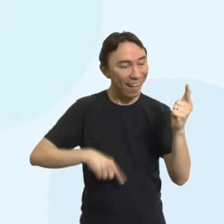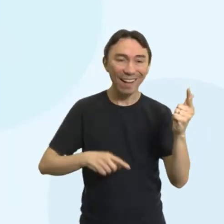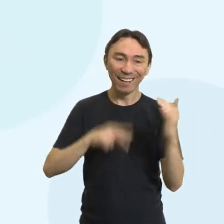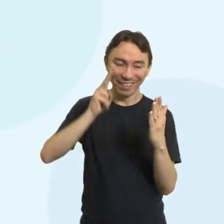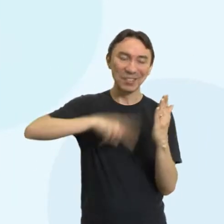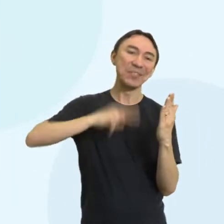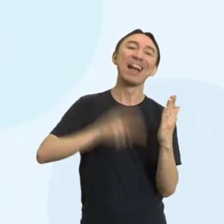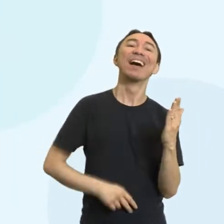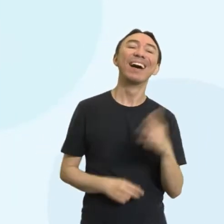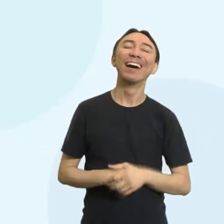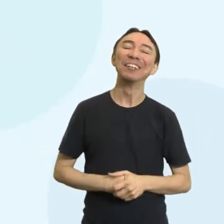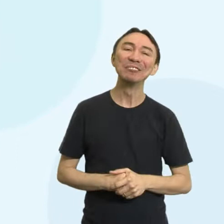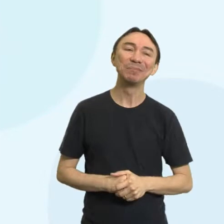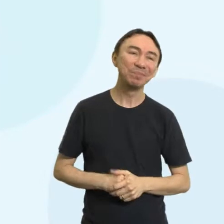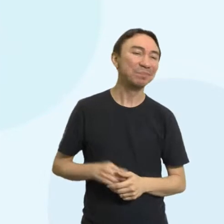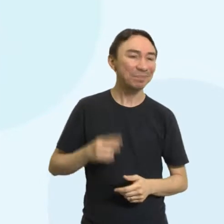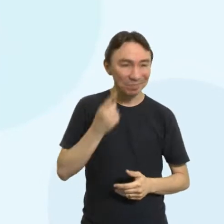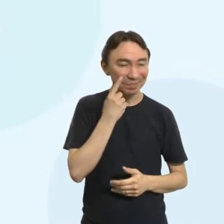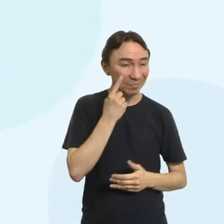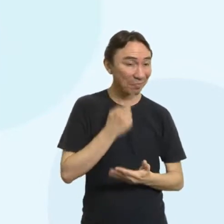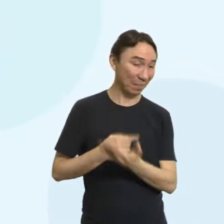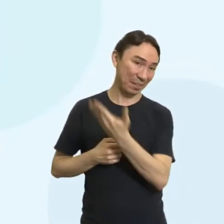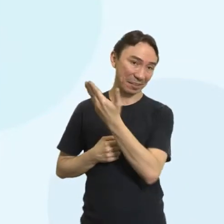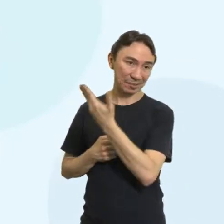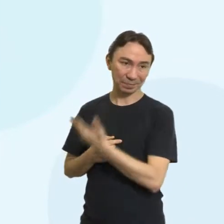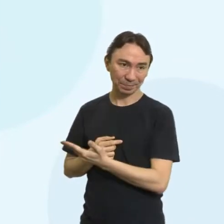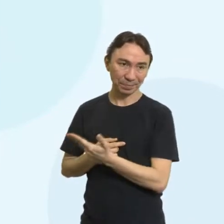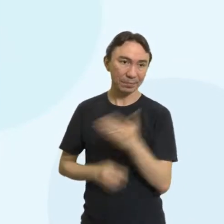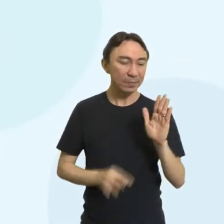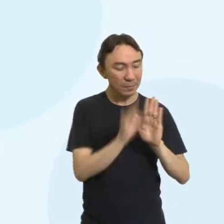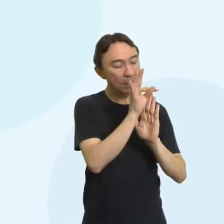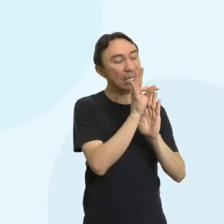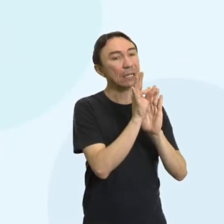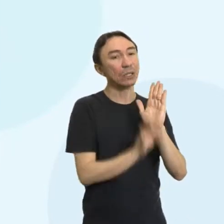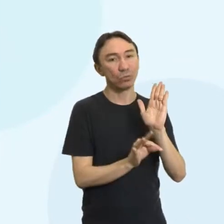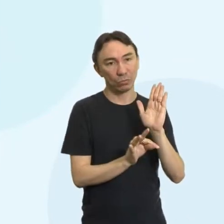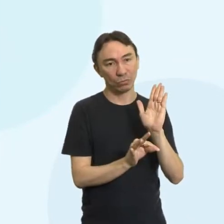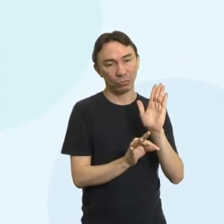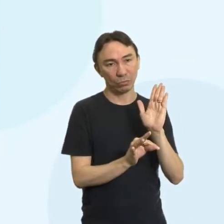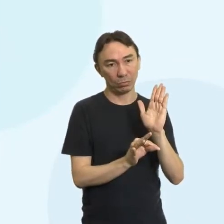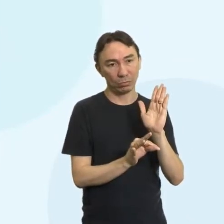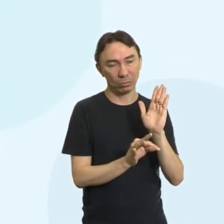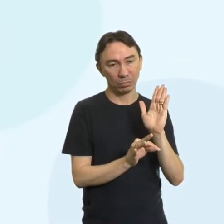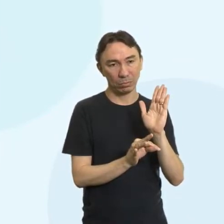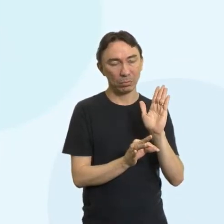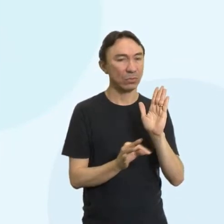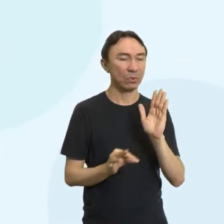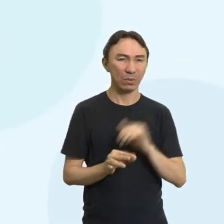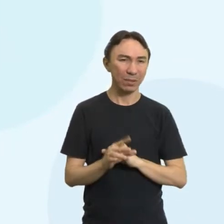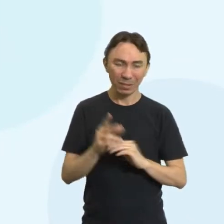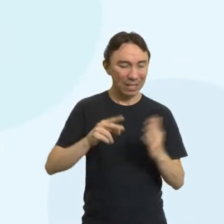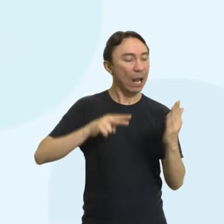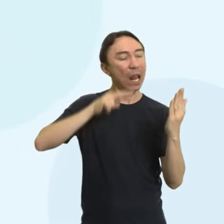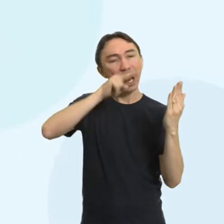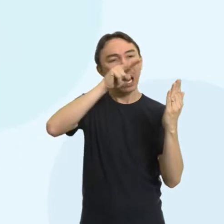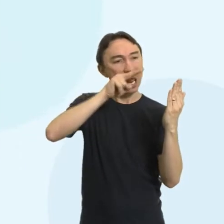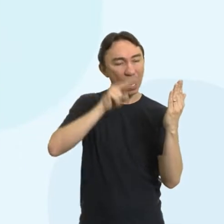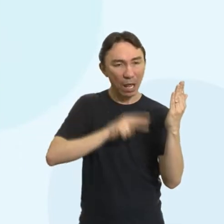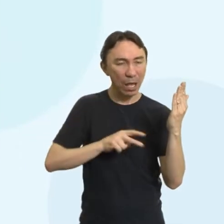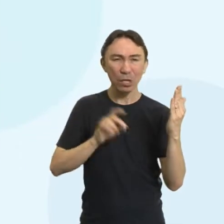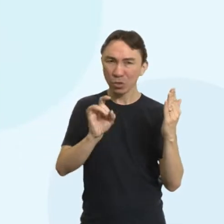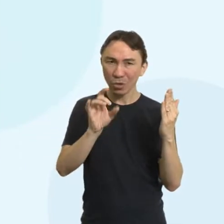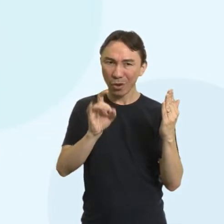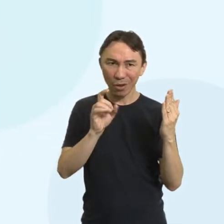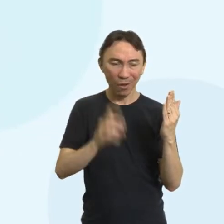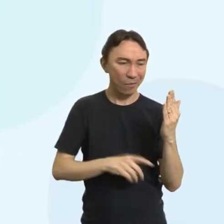primeiro slide traz aí a questão do texto. A leitura não é apenas decodificar, a gente sabe que é um contexto muito